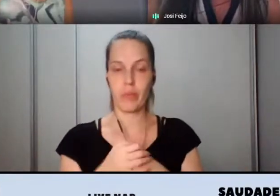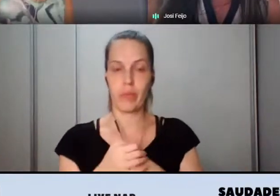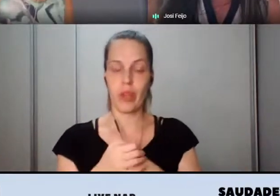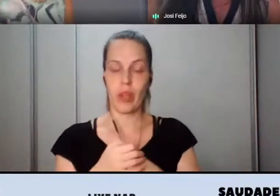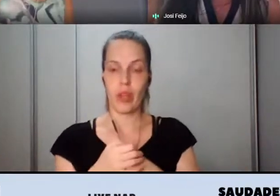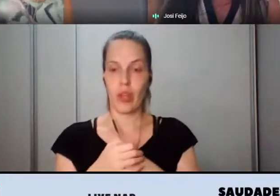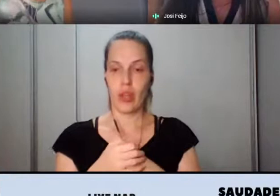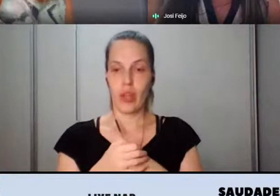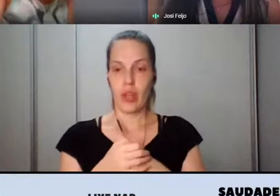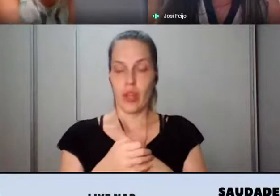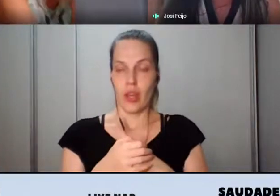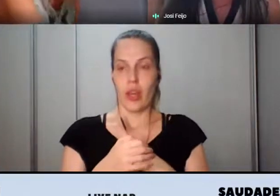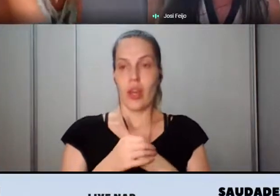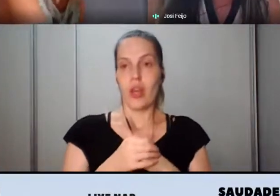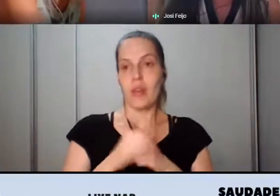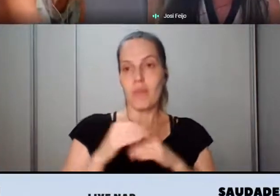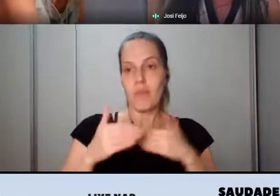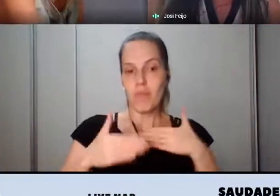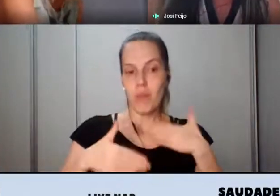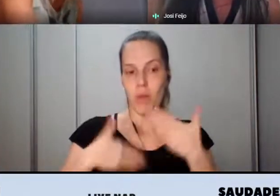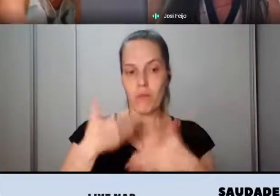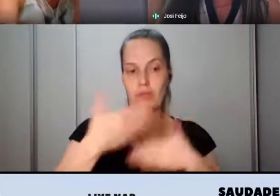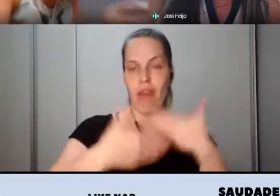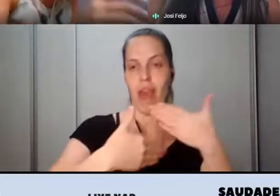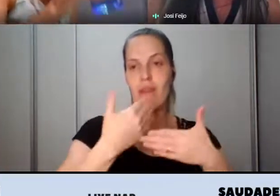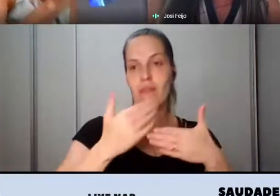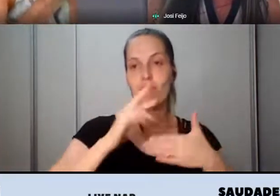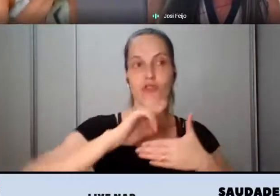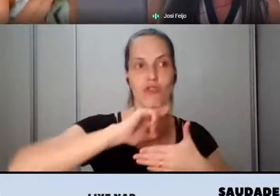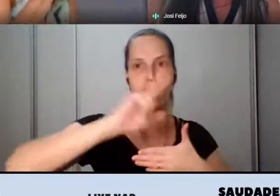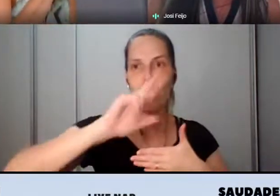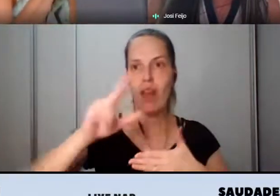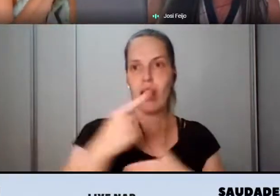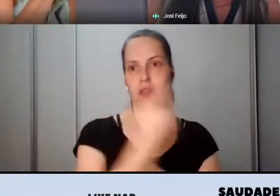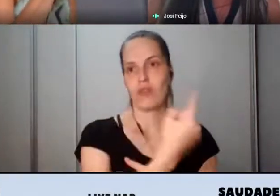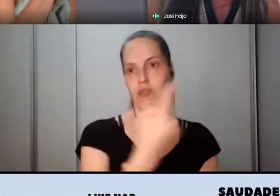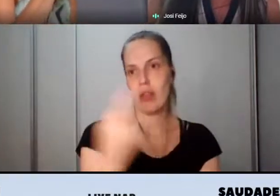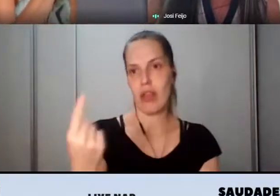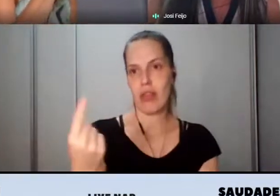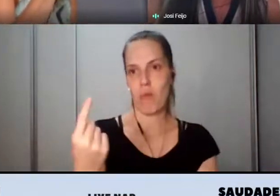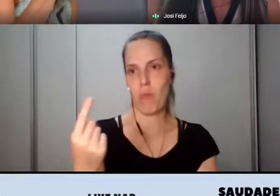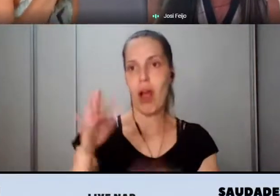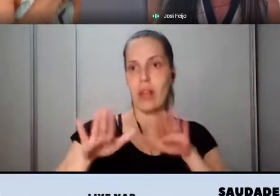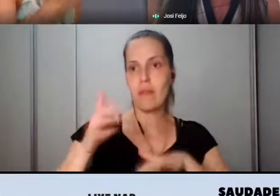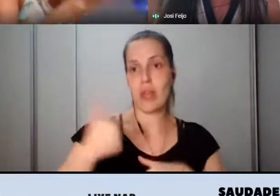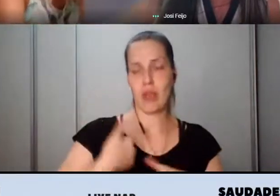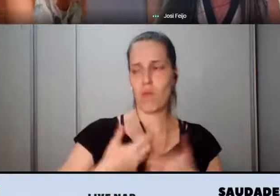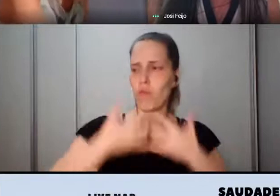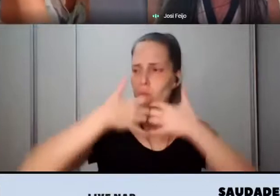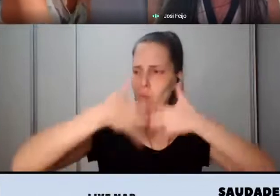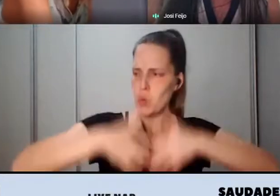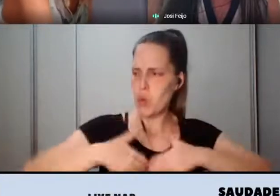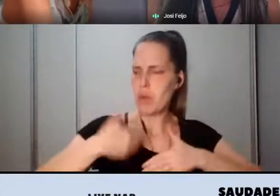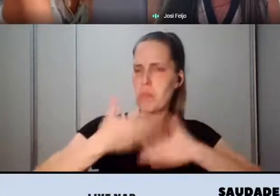é diferente o processo para cada um, né? Cada um tem o seu processo, às vezes o que funciona para mim pode não funcionar para ti,